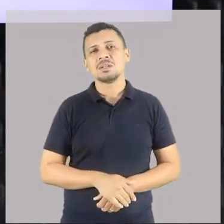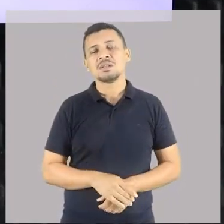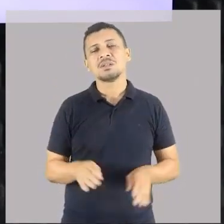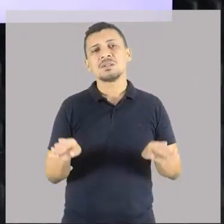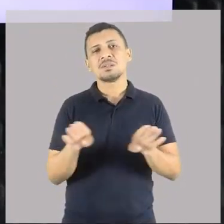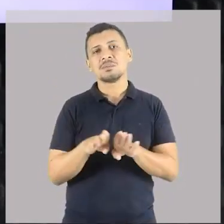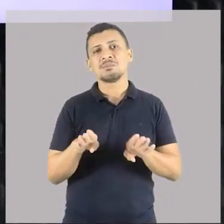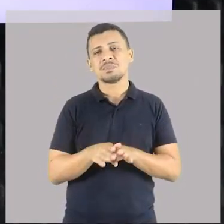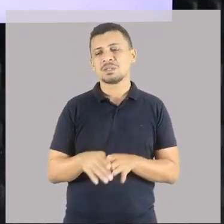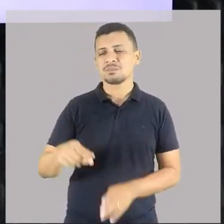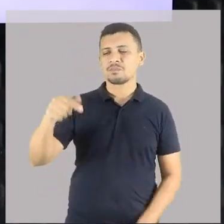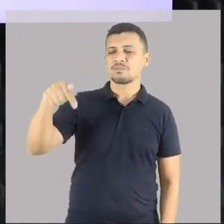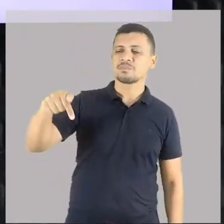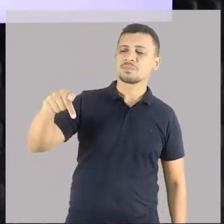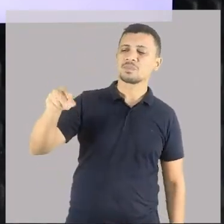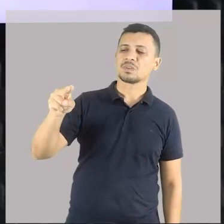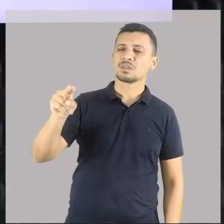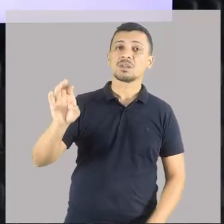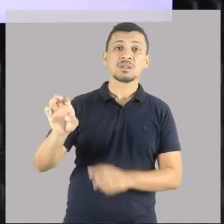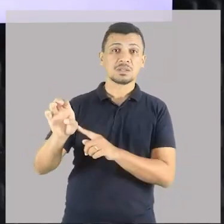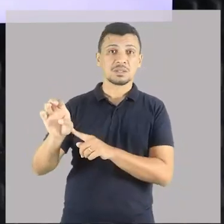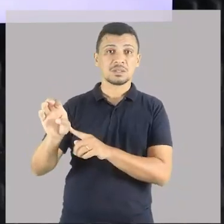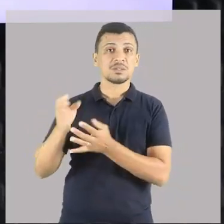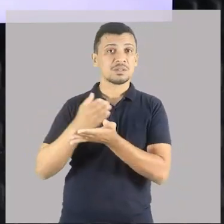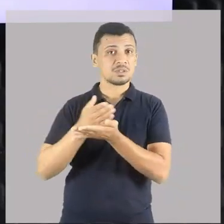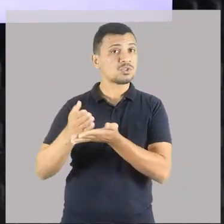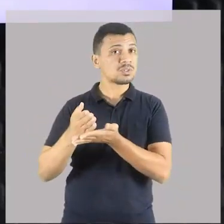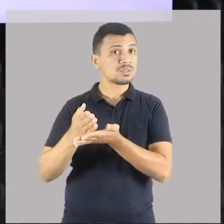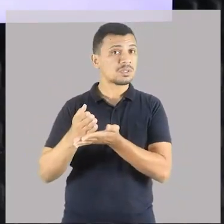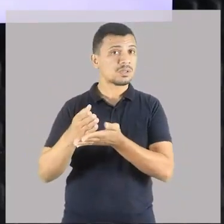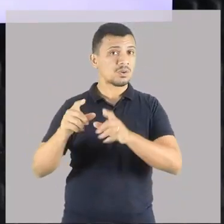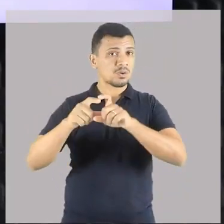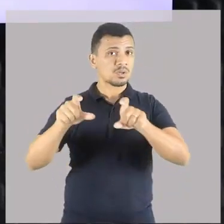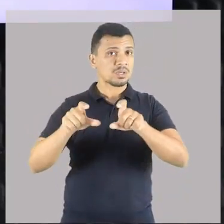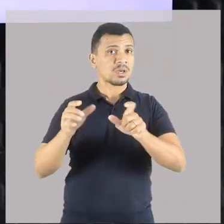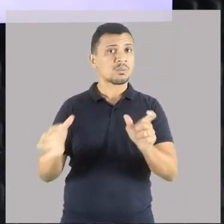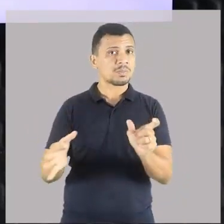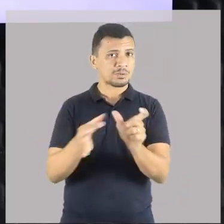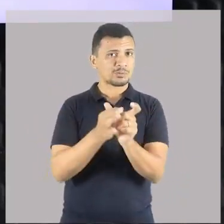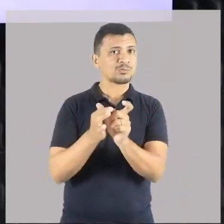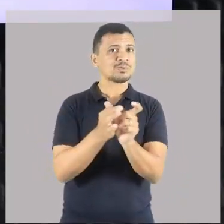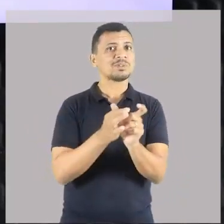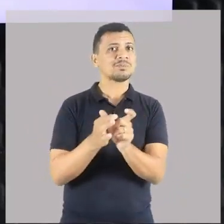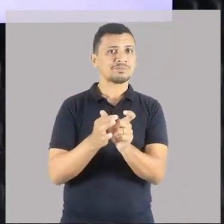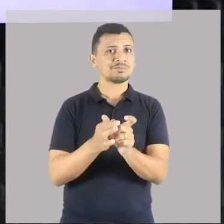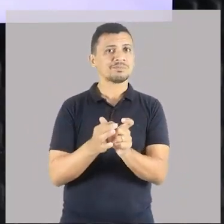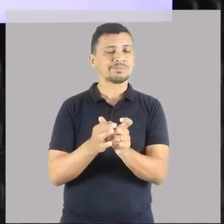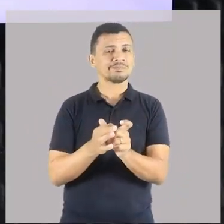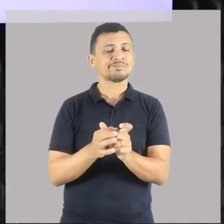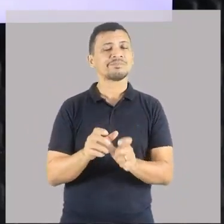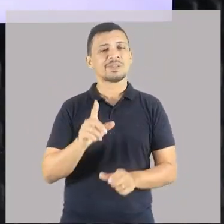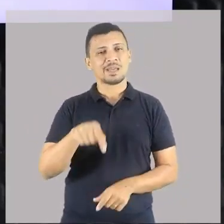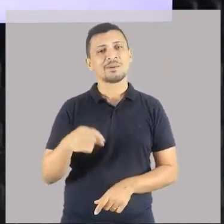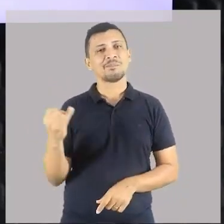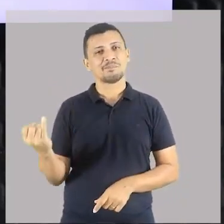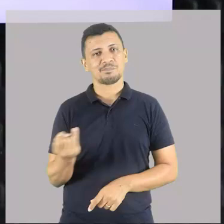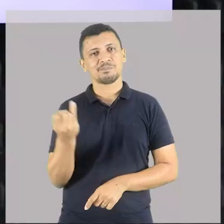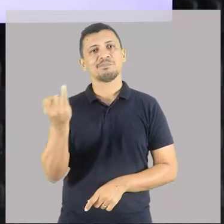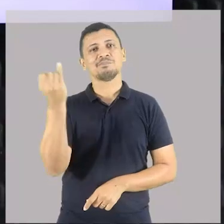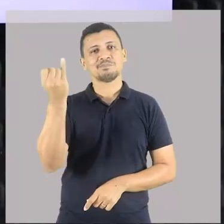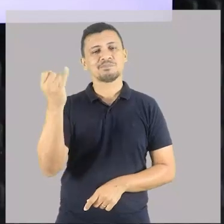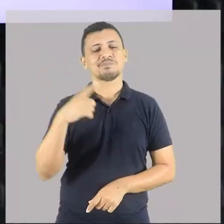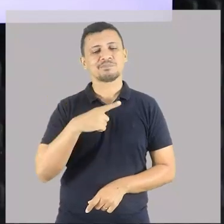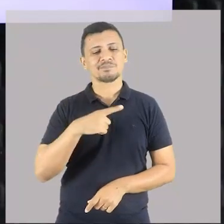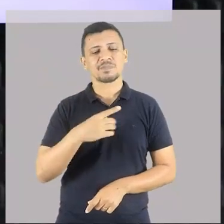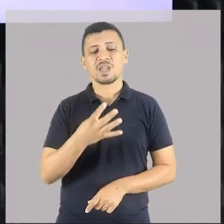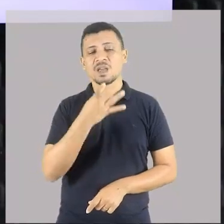sei que esse que inicia essa oração é uma conjunção integrante. Essa é a maior importância que nós temos em